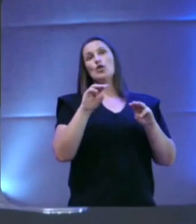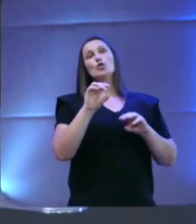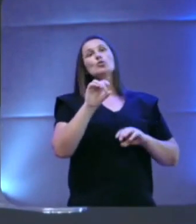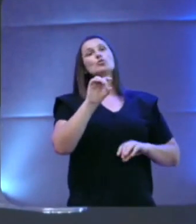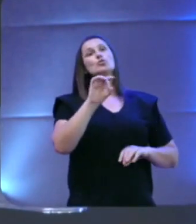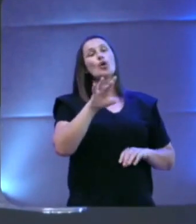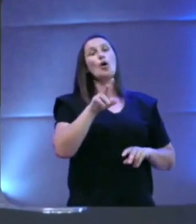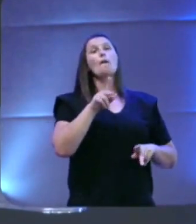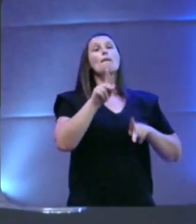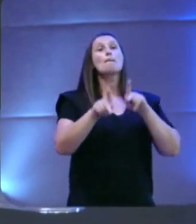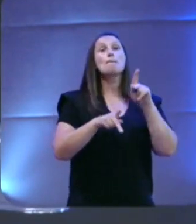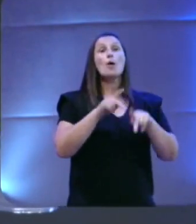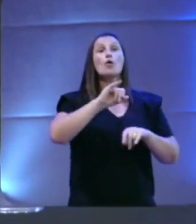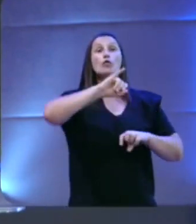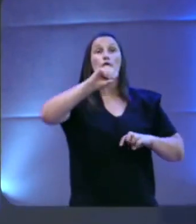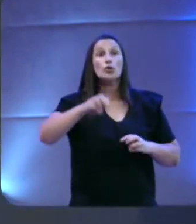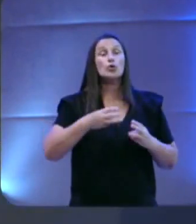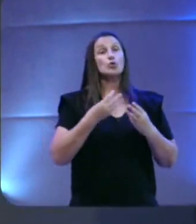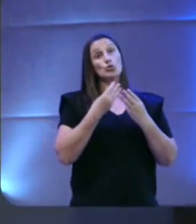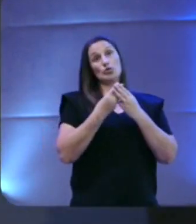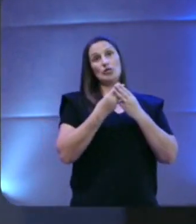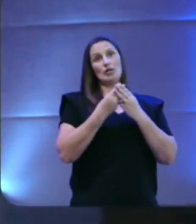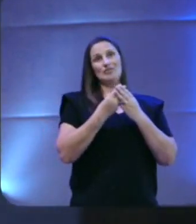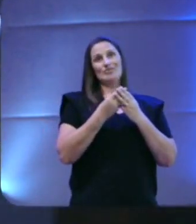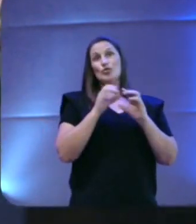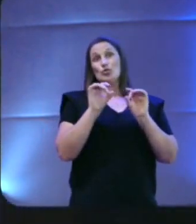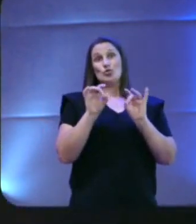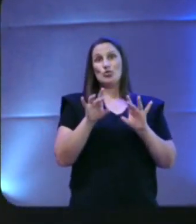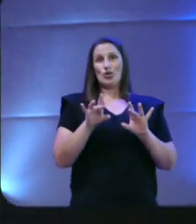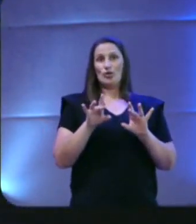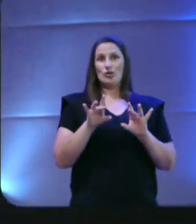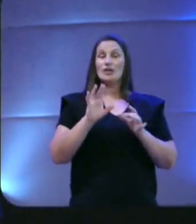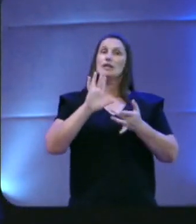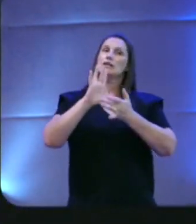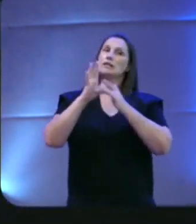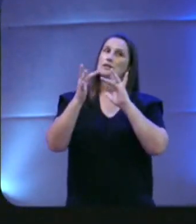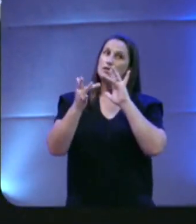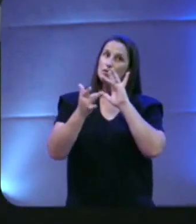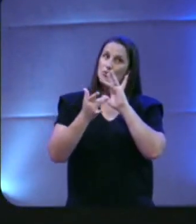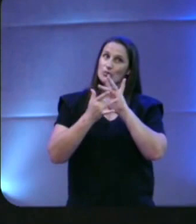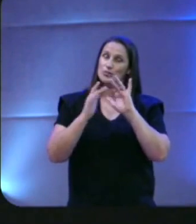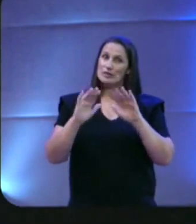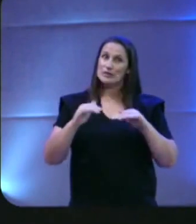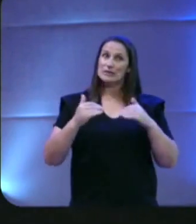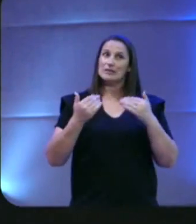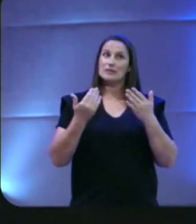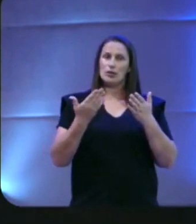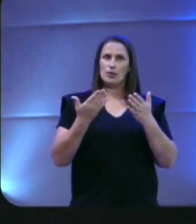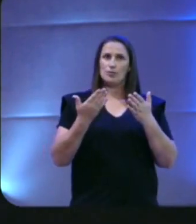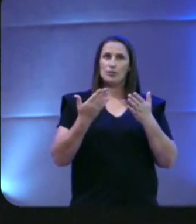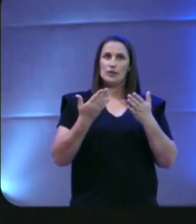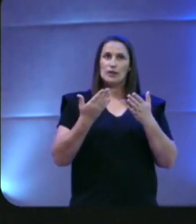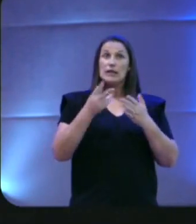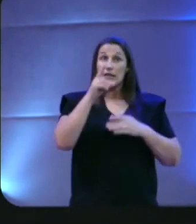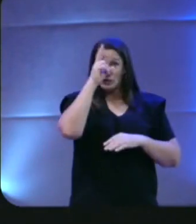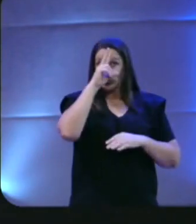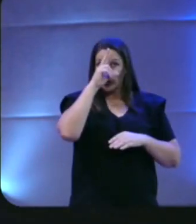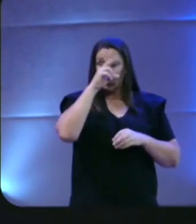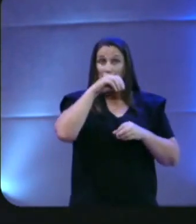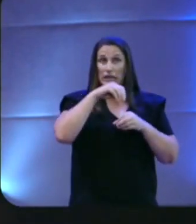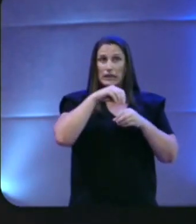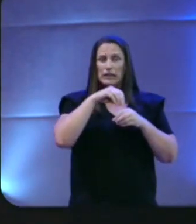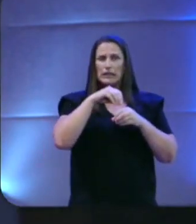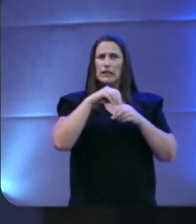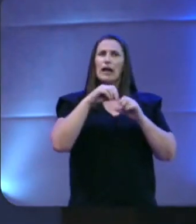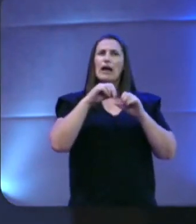judeu. Essa era a compreensão deles, era a visão que eles tinham. Jesus então, lá, essa história está registrada em Atos capítulo 10, Jesus